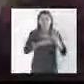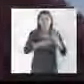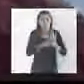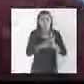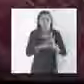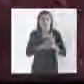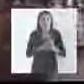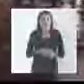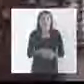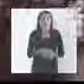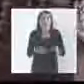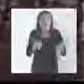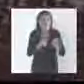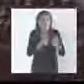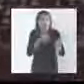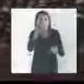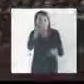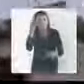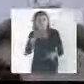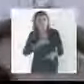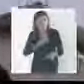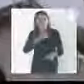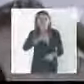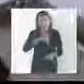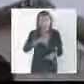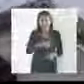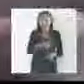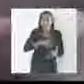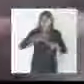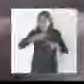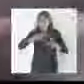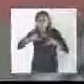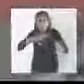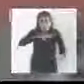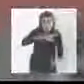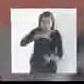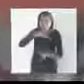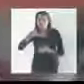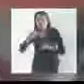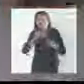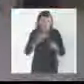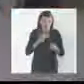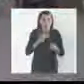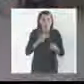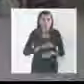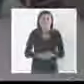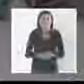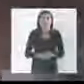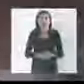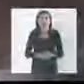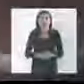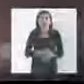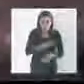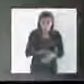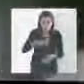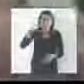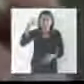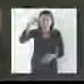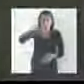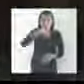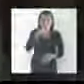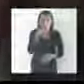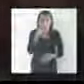tem. Sem falar no calor humano dos ludovicenses, que é um negócio totalmente diferente do resto do mundo. Eu cresci